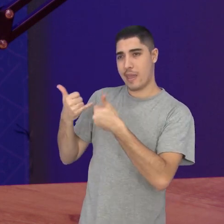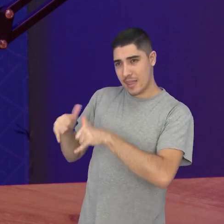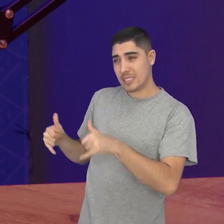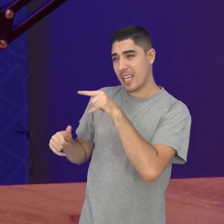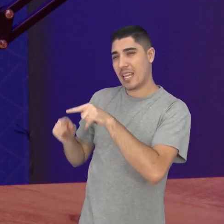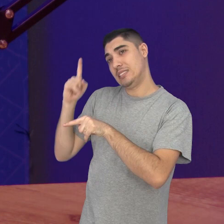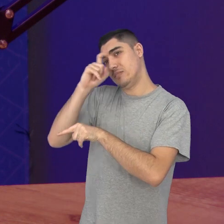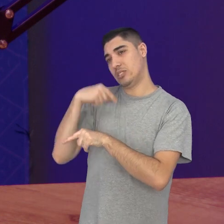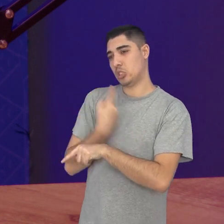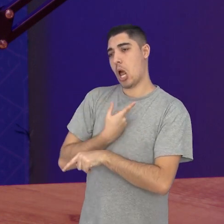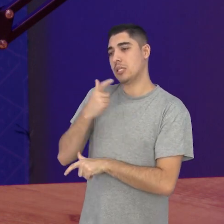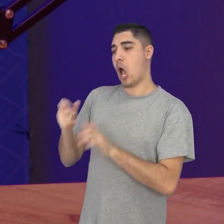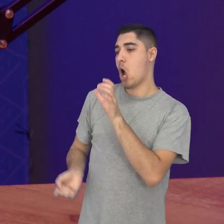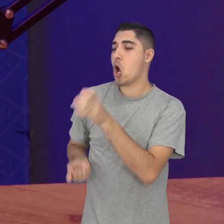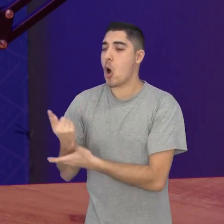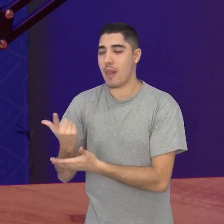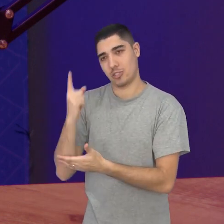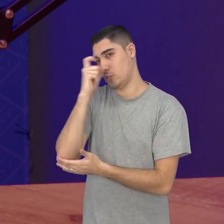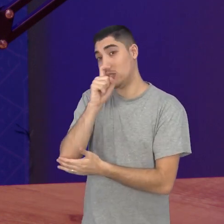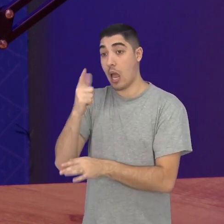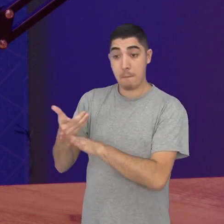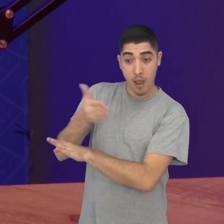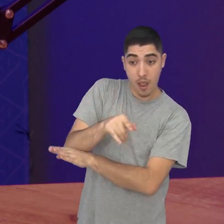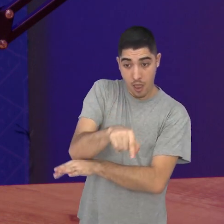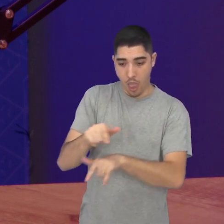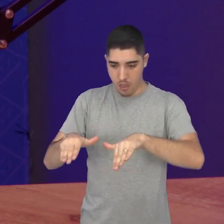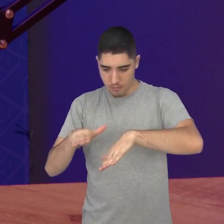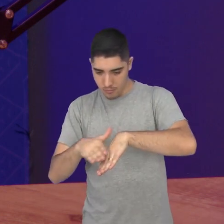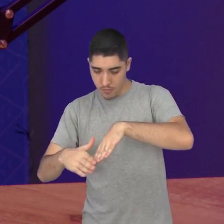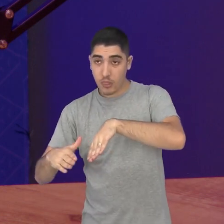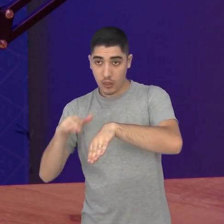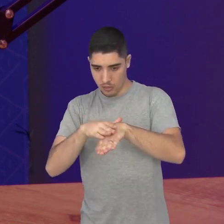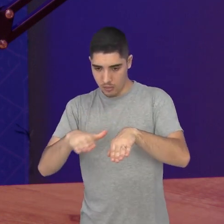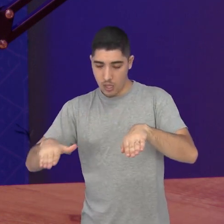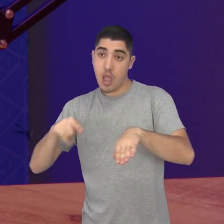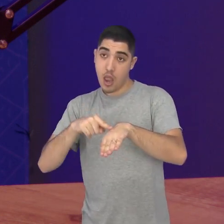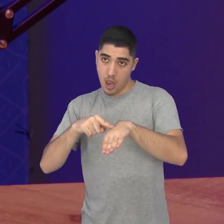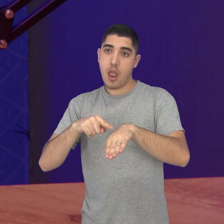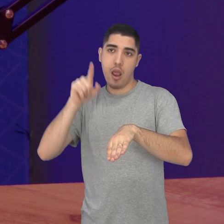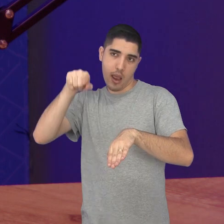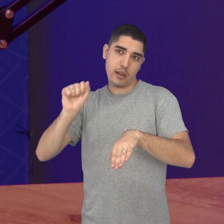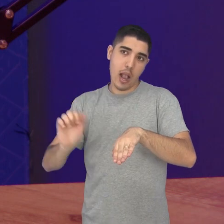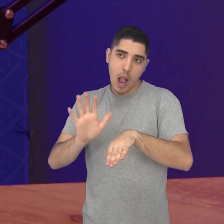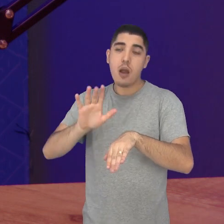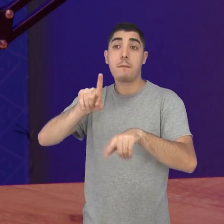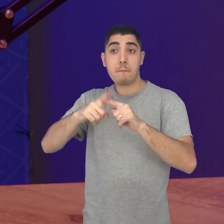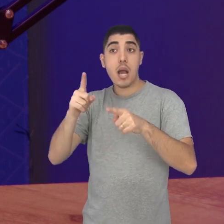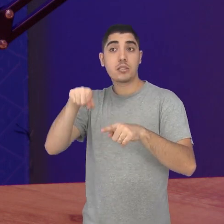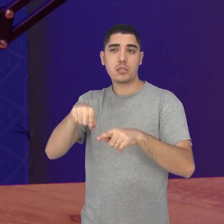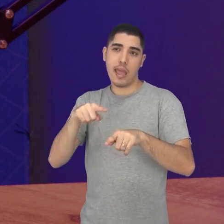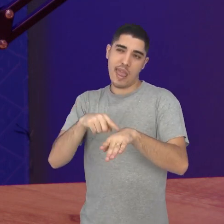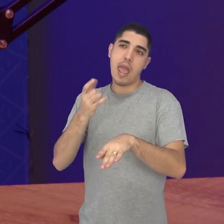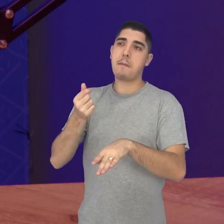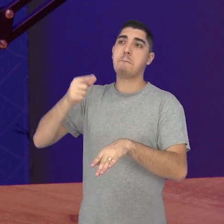produzir seja mais complicado, hoje já é possível. Então, claro que não é o custo-benefício é legal, mas assim, o custo